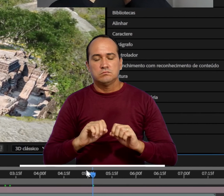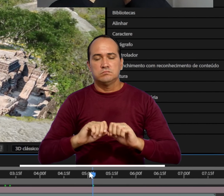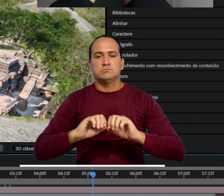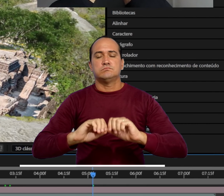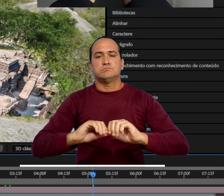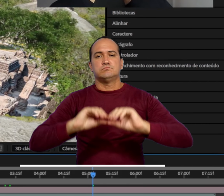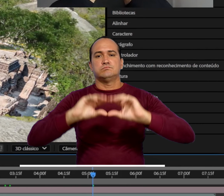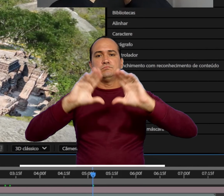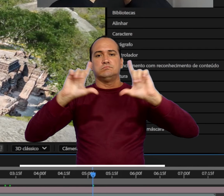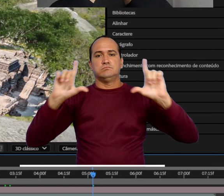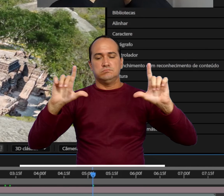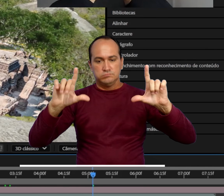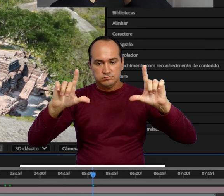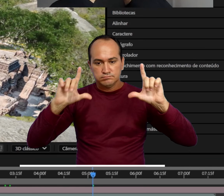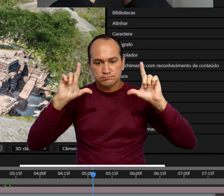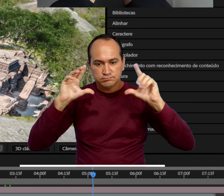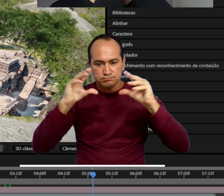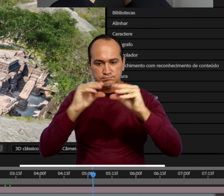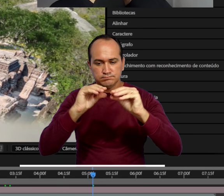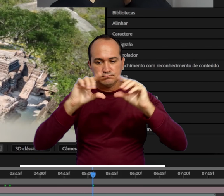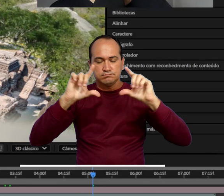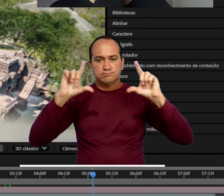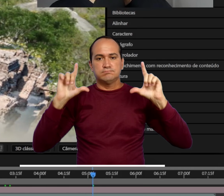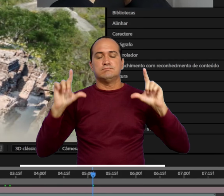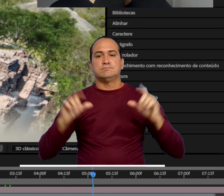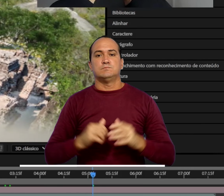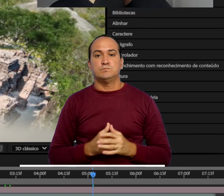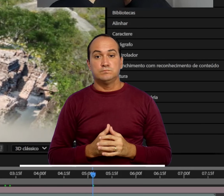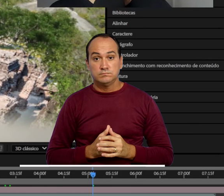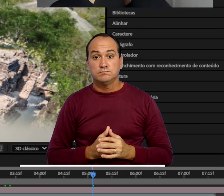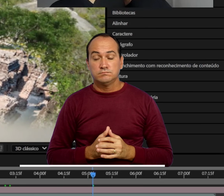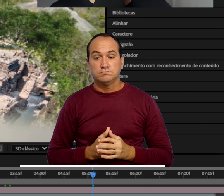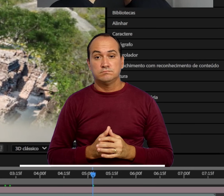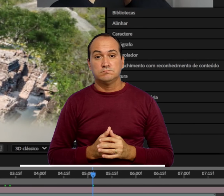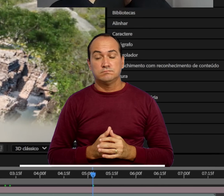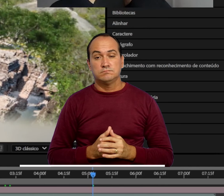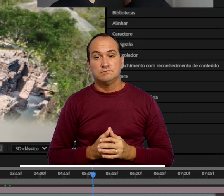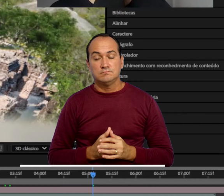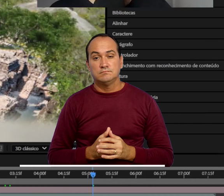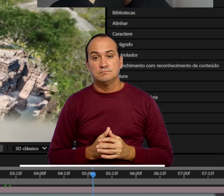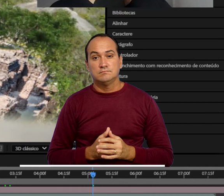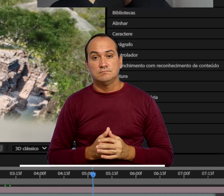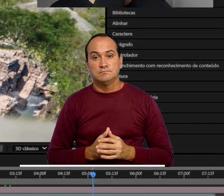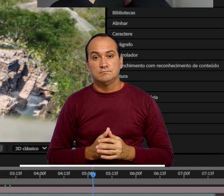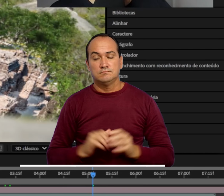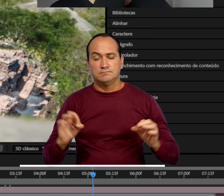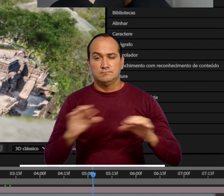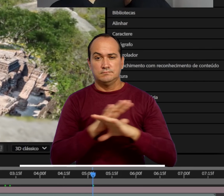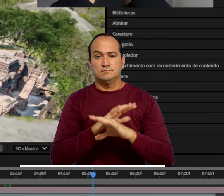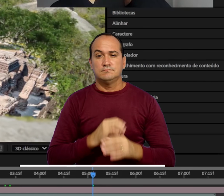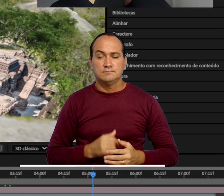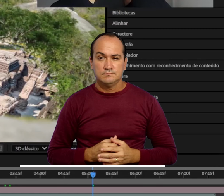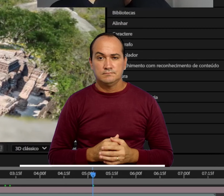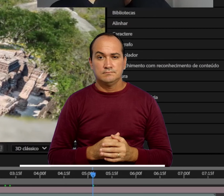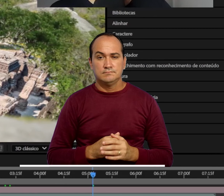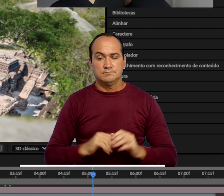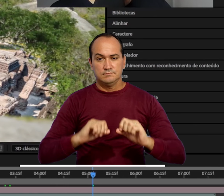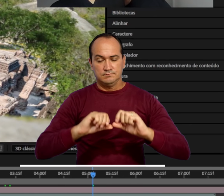eu vou aumentar esse desfoque, ó. Opa, é demais, diminuir um pouco aqui,